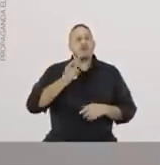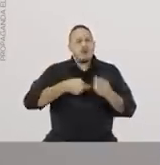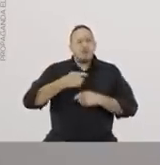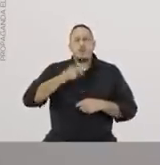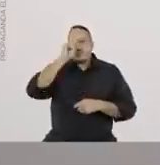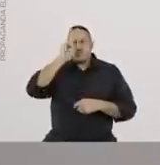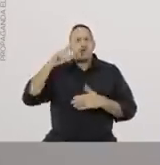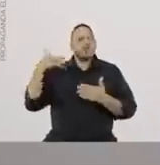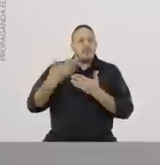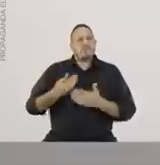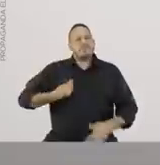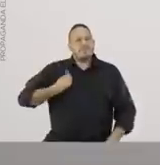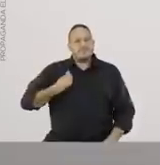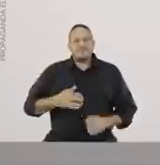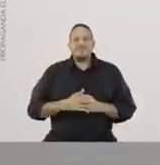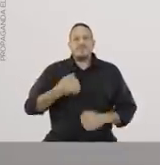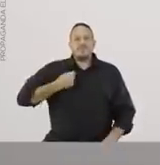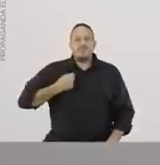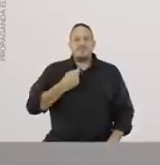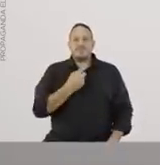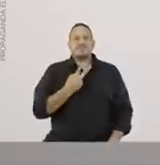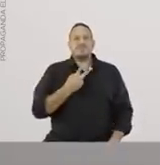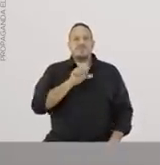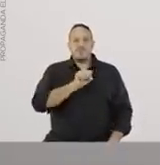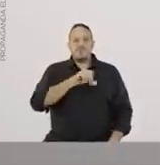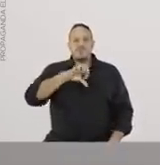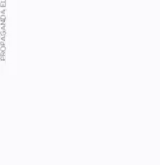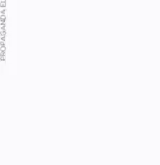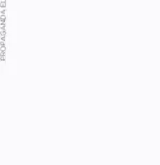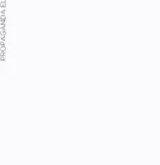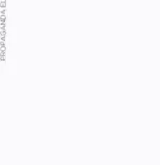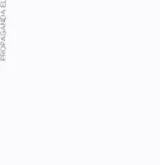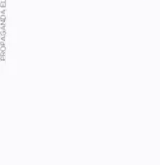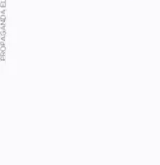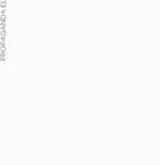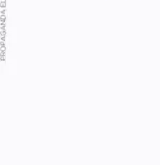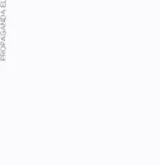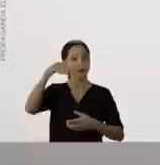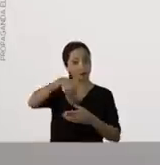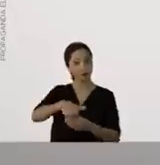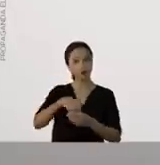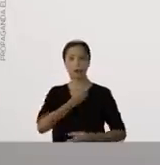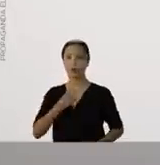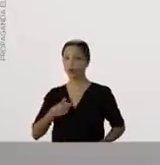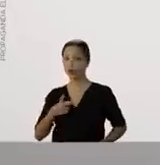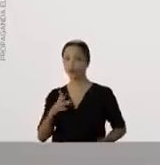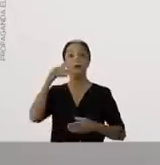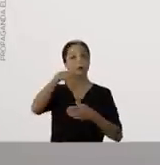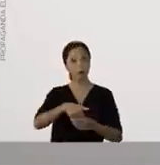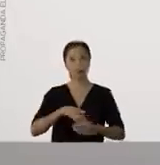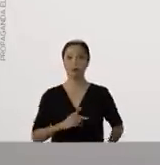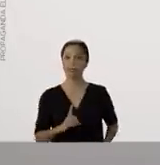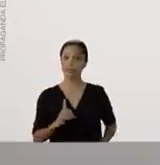economia e a história impacta no nosso dia a dia. Gabriela Perini, 12890. Vote PDT 12. Vote 12.